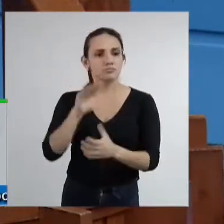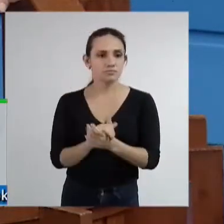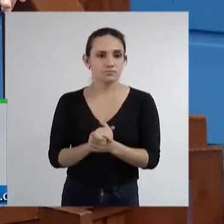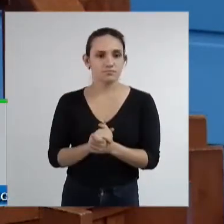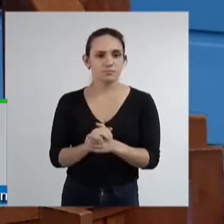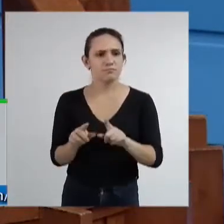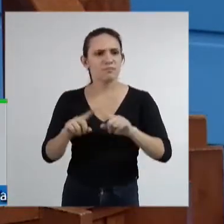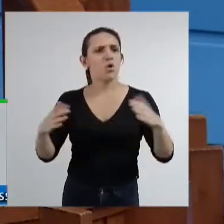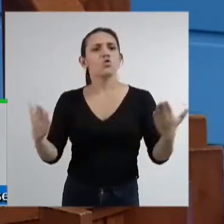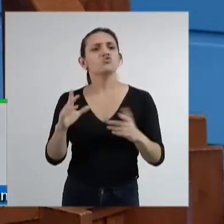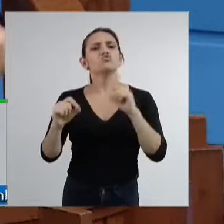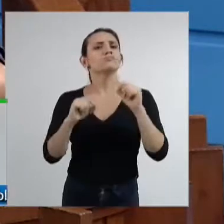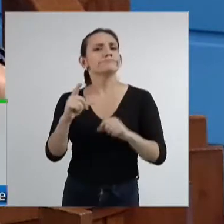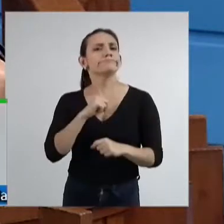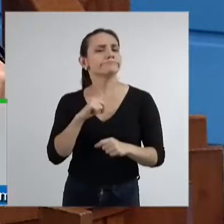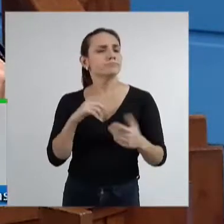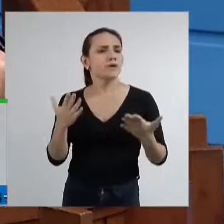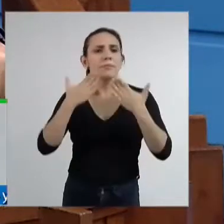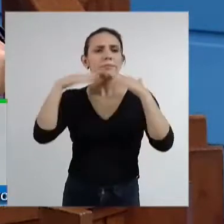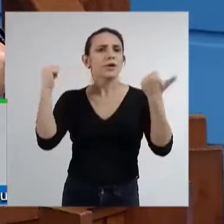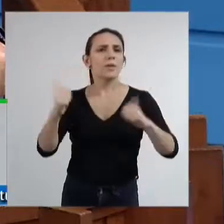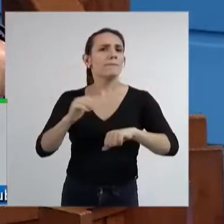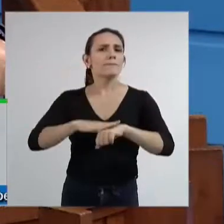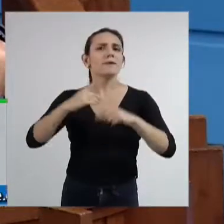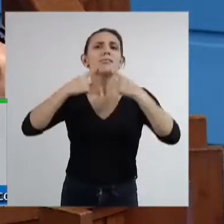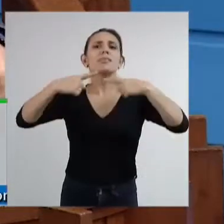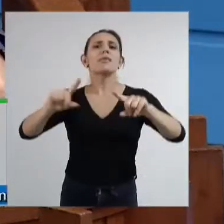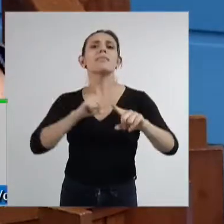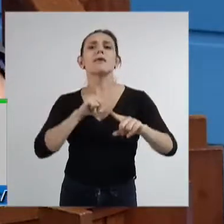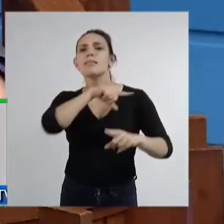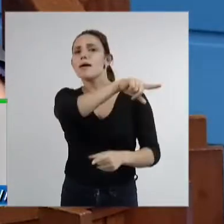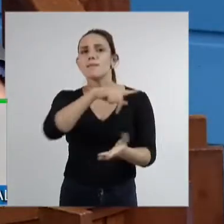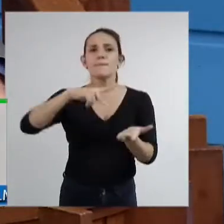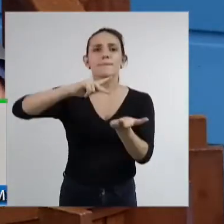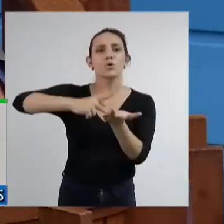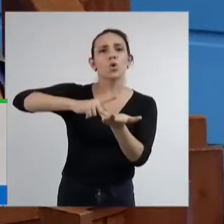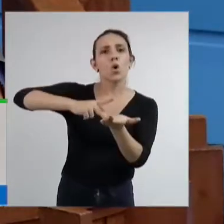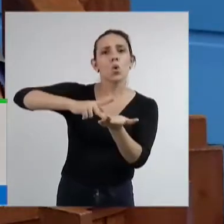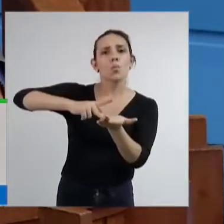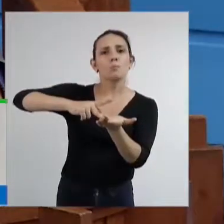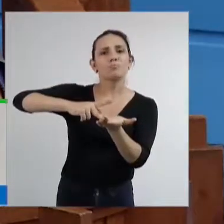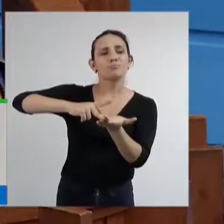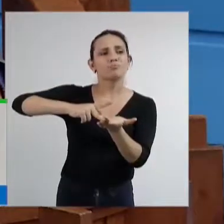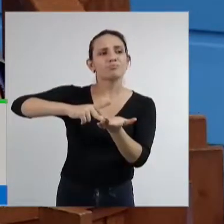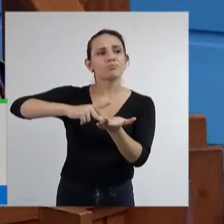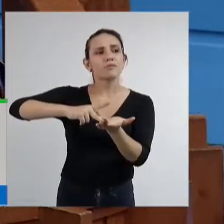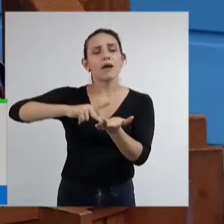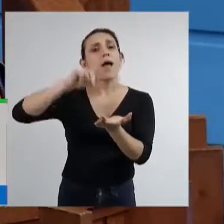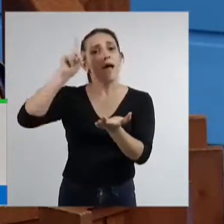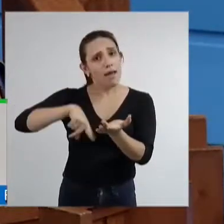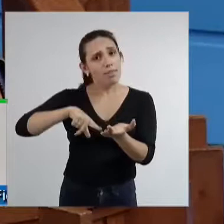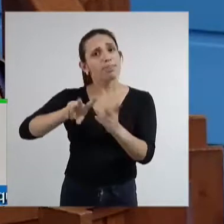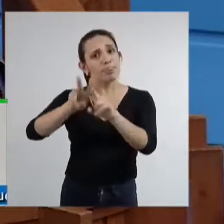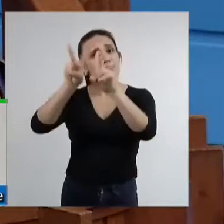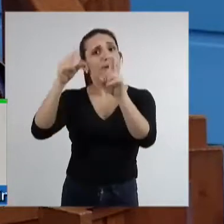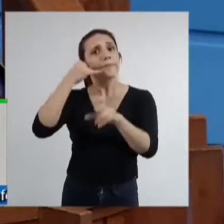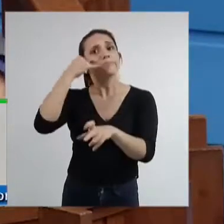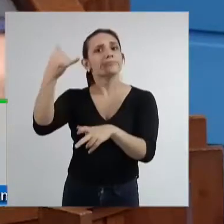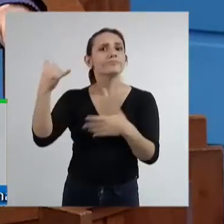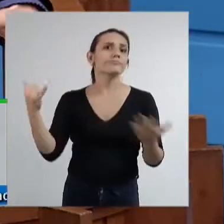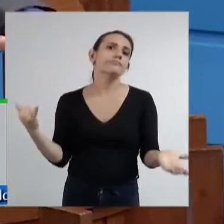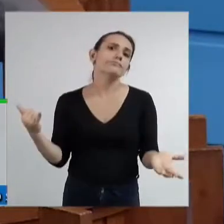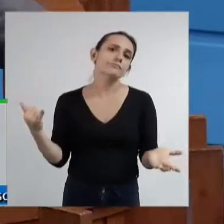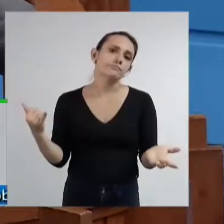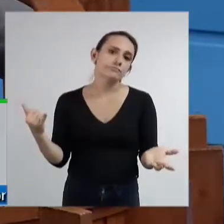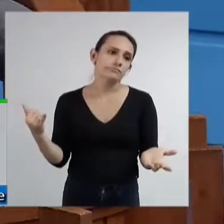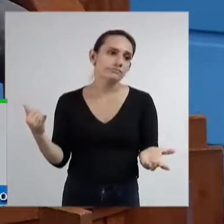nós vemos hoje? As maiores reclamações no PROCON, as maiores são em relação à telefonia e,